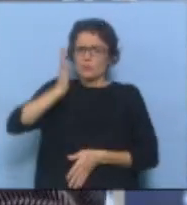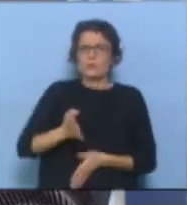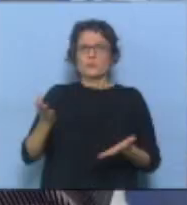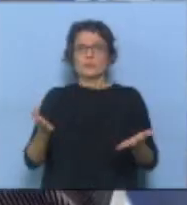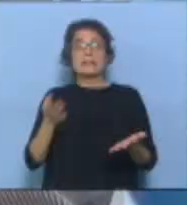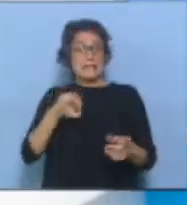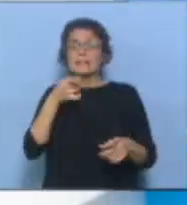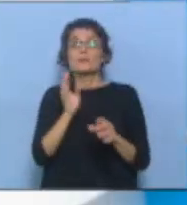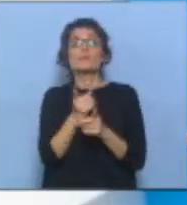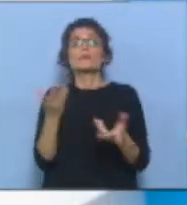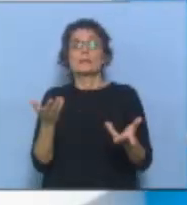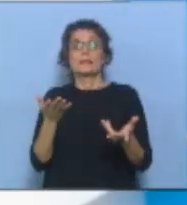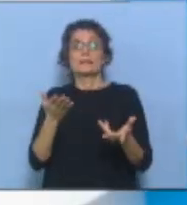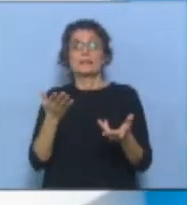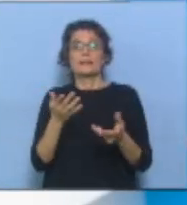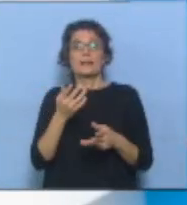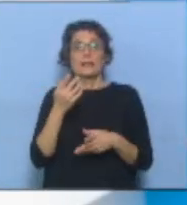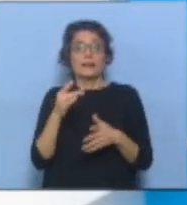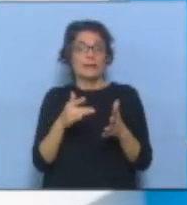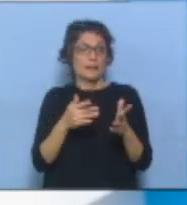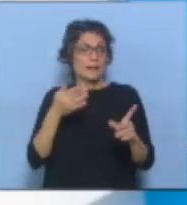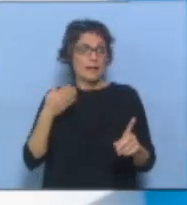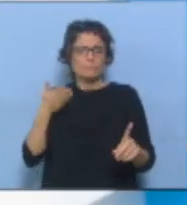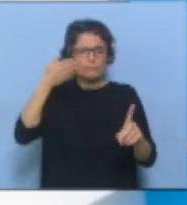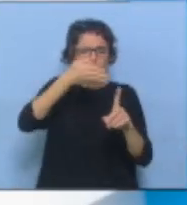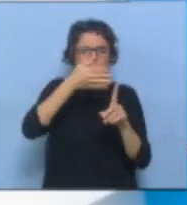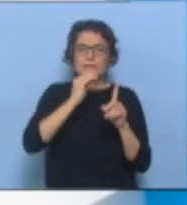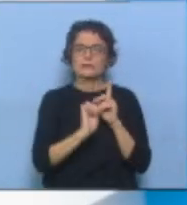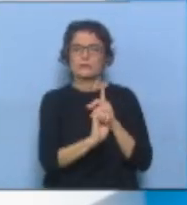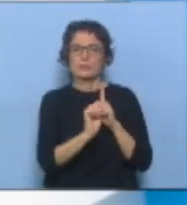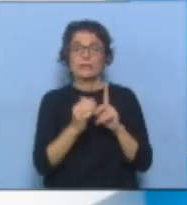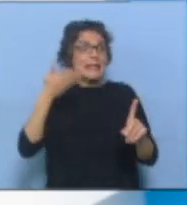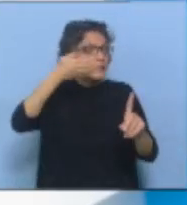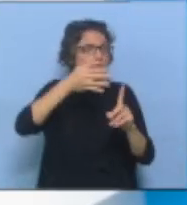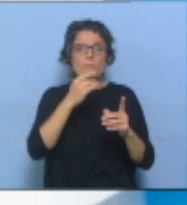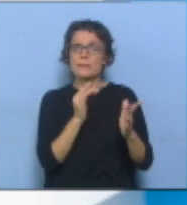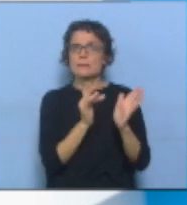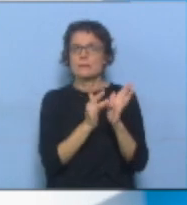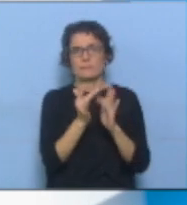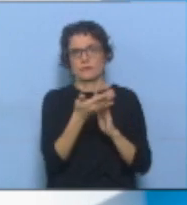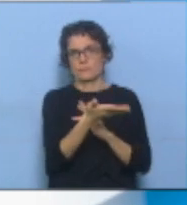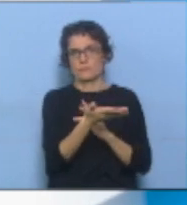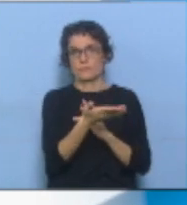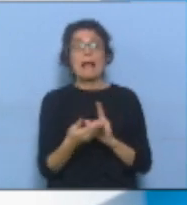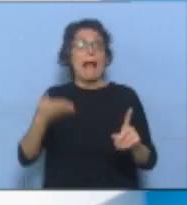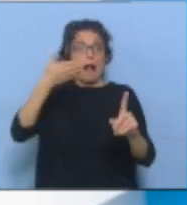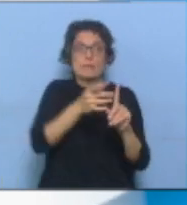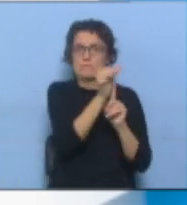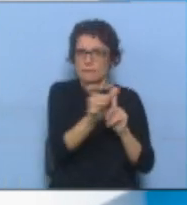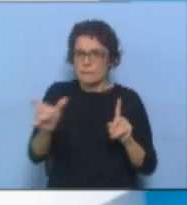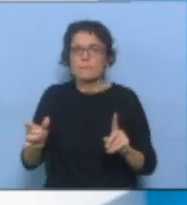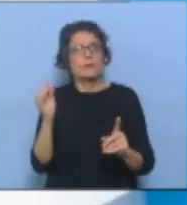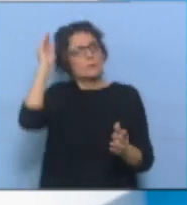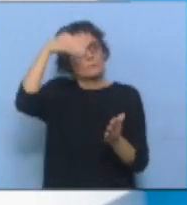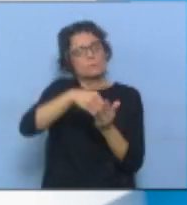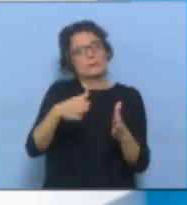Esta é a missão de todos os enviados de Deus. Esta é a missão de todos os cristãos. Dos batizados. Dos batizados, ora aí está. Ora aí está.